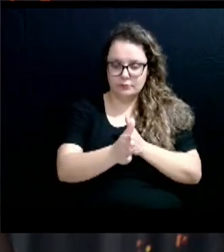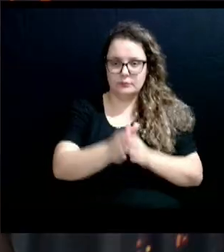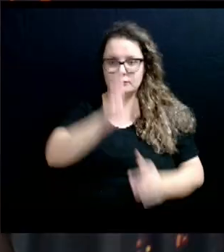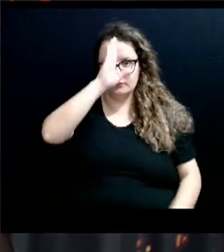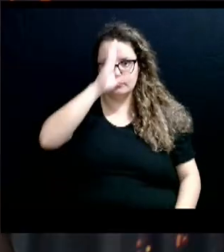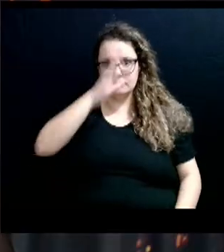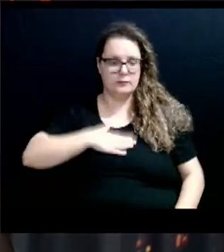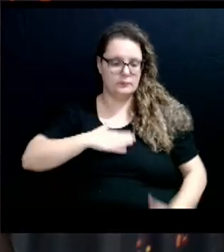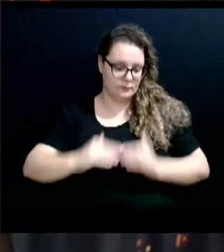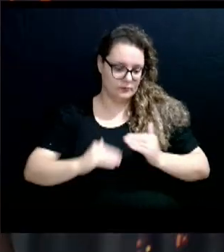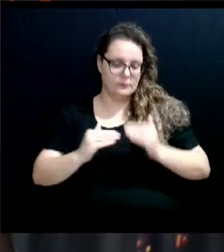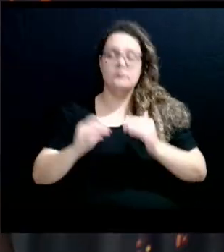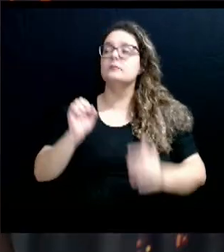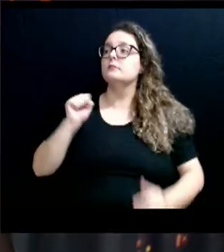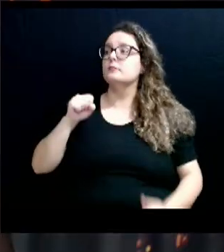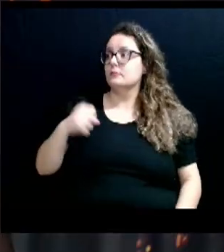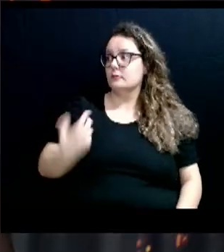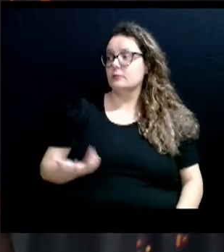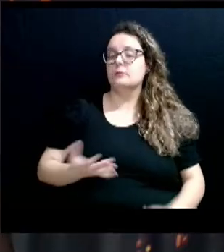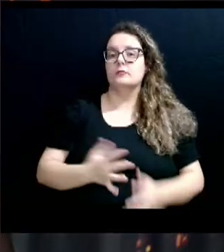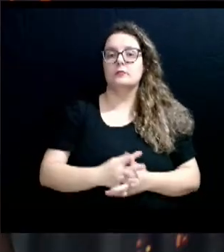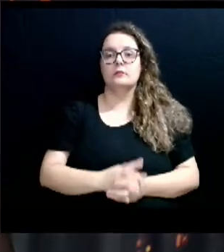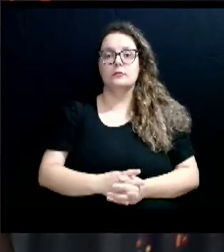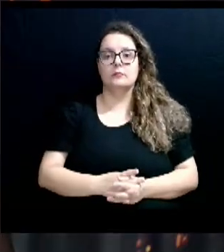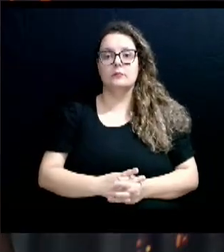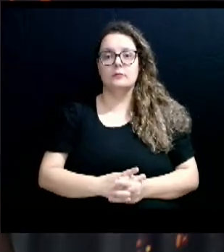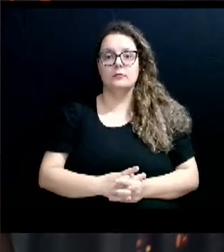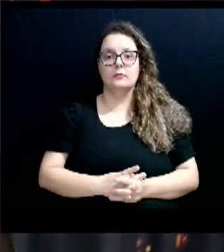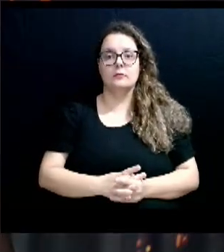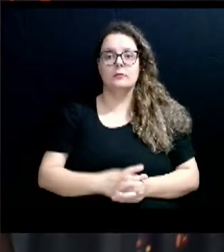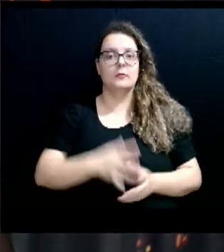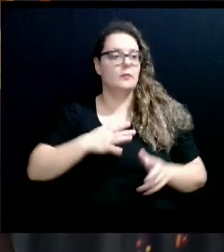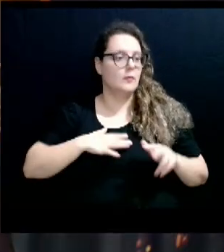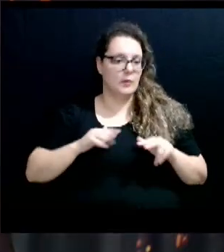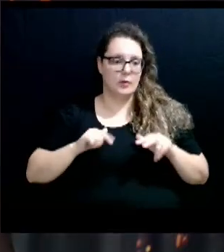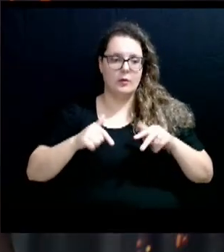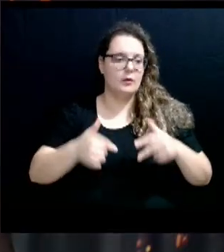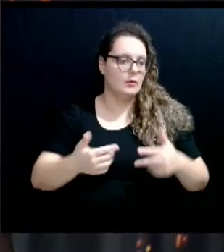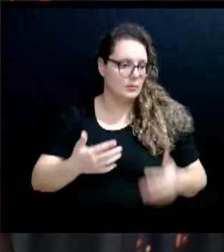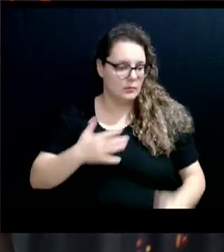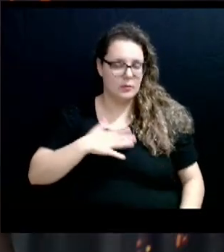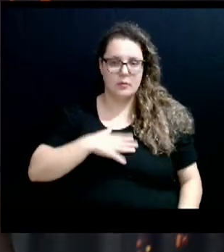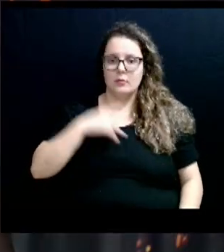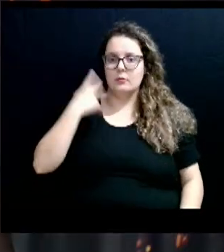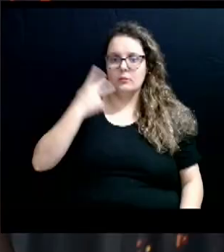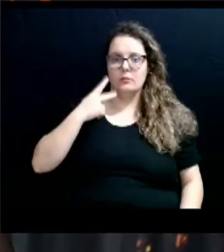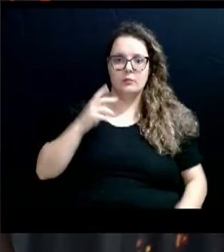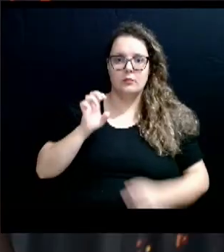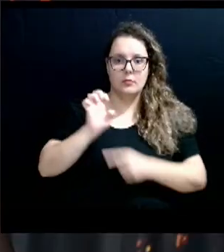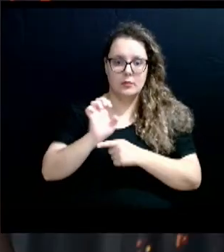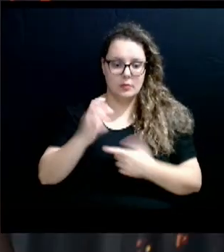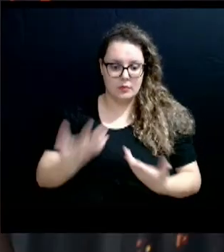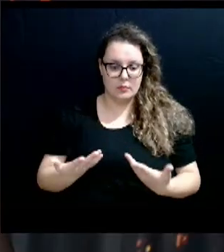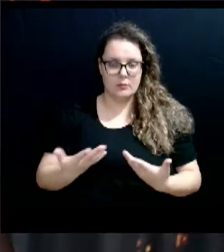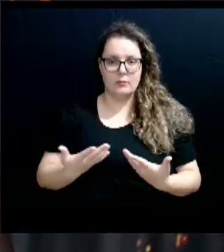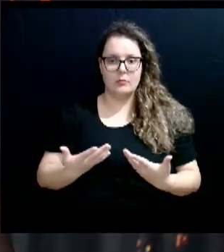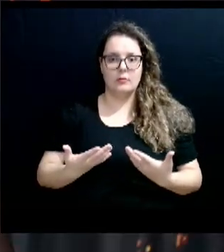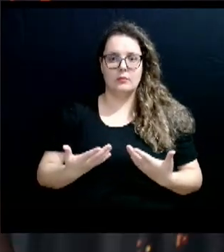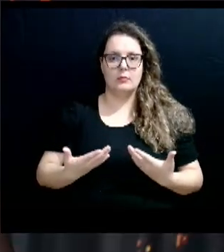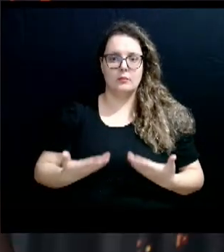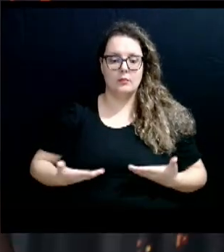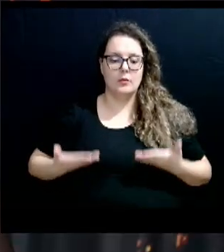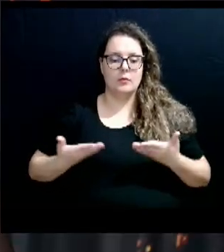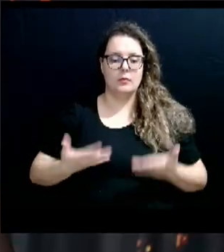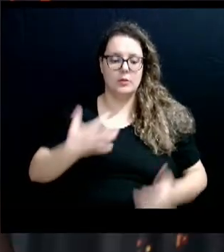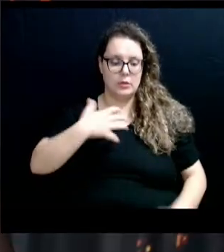Uhum. Minha atuação política no estado em que eu me coloco. Então,